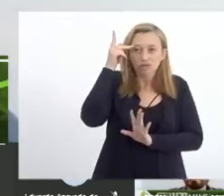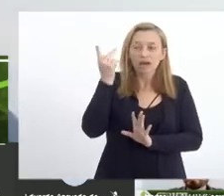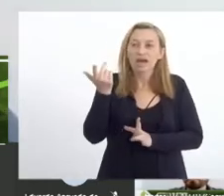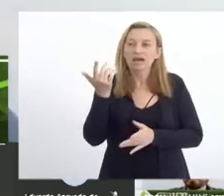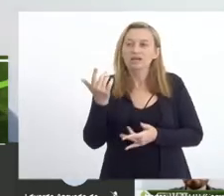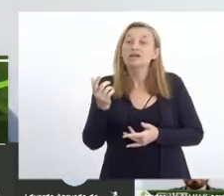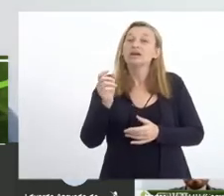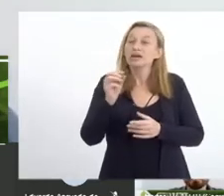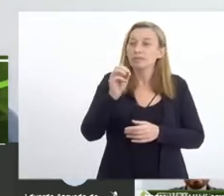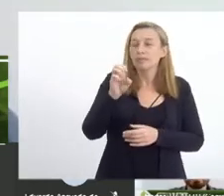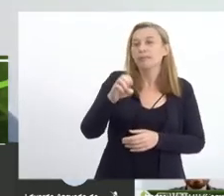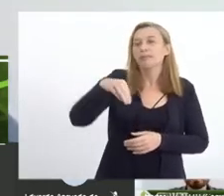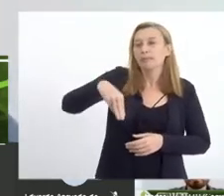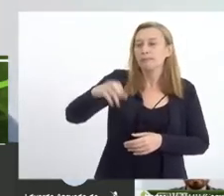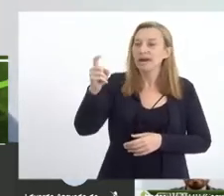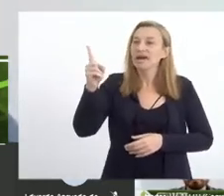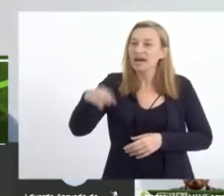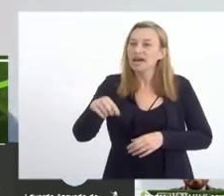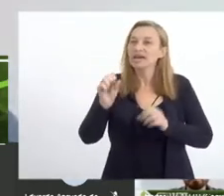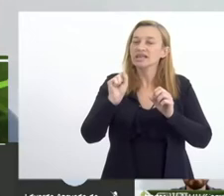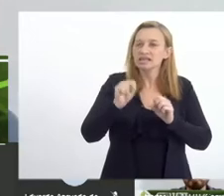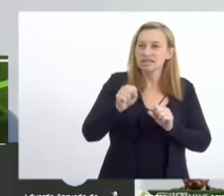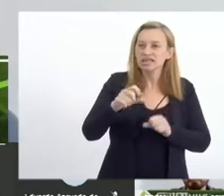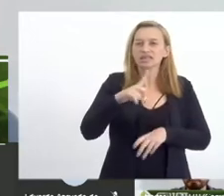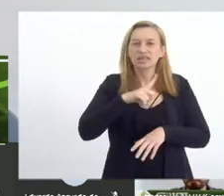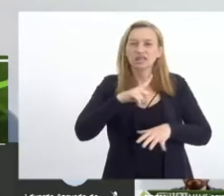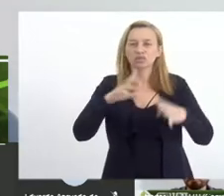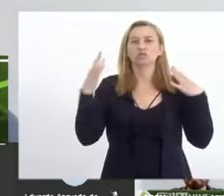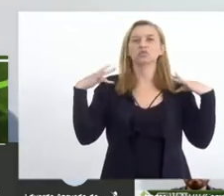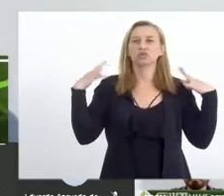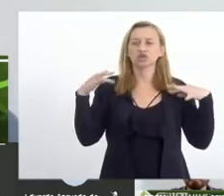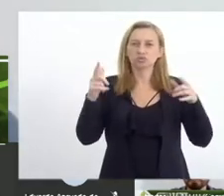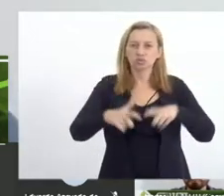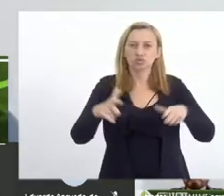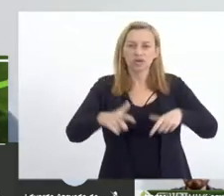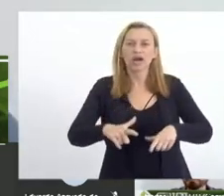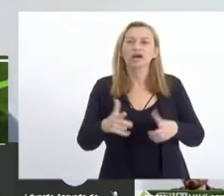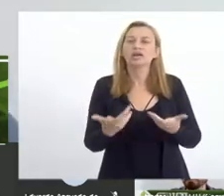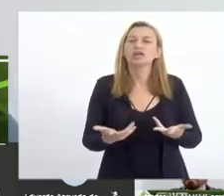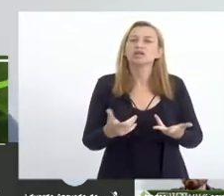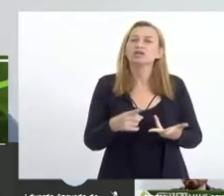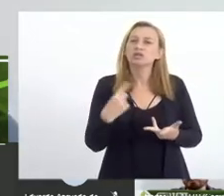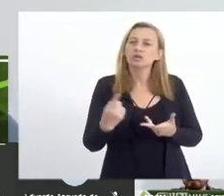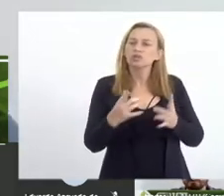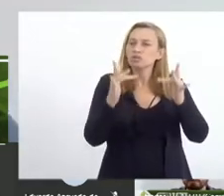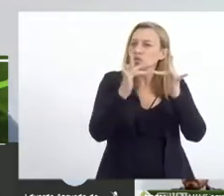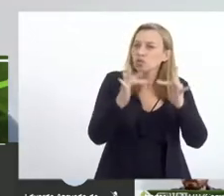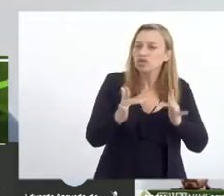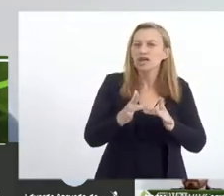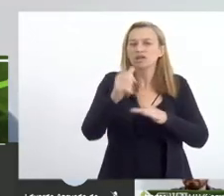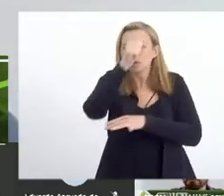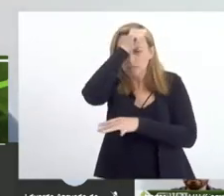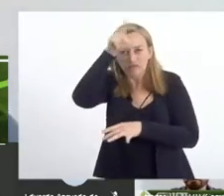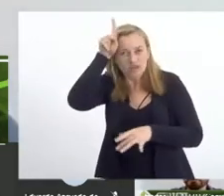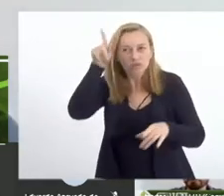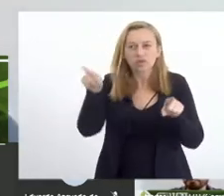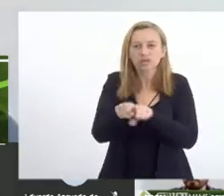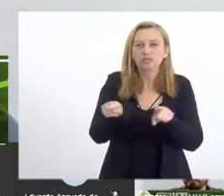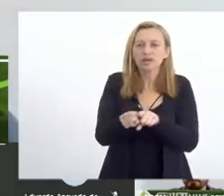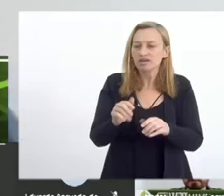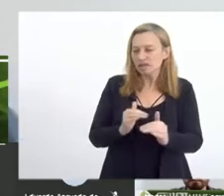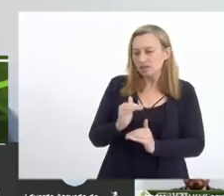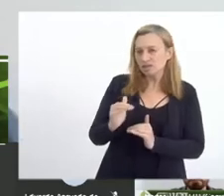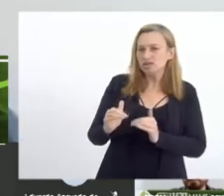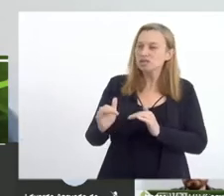tem, sim, capacidade para estar movimentando turismo. Então, para isso, a gente está em contato com a prefeitura também, tentando